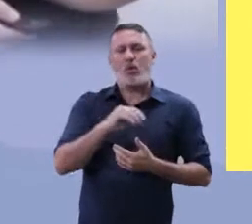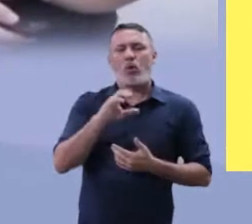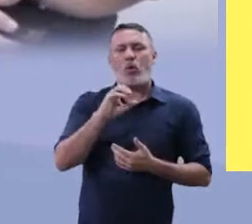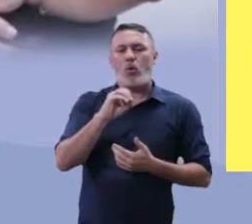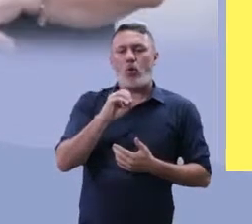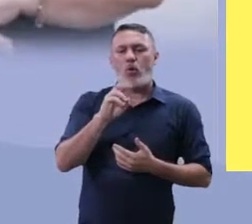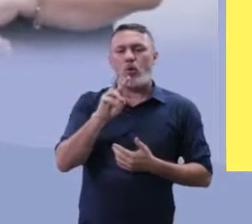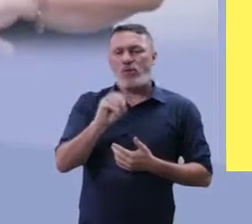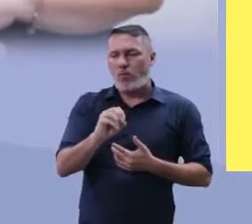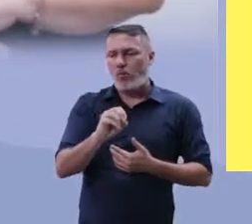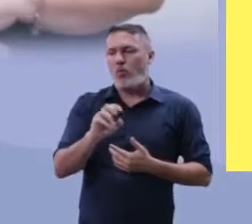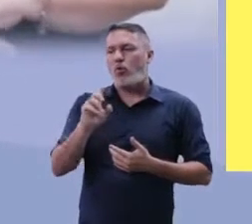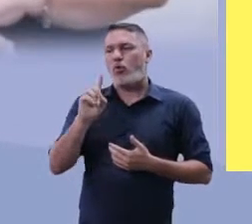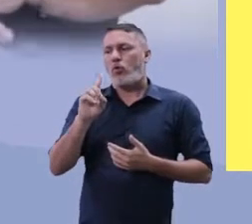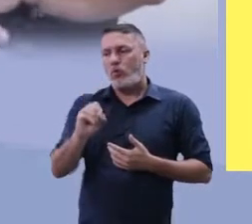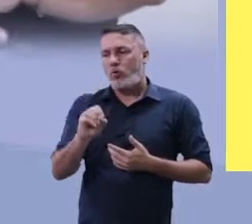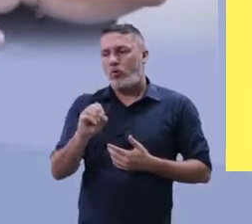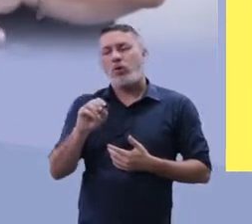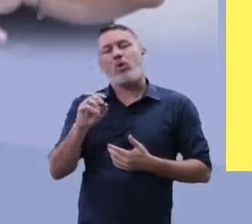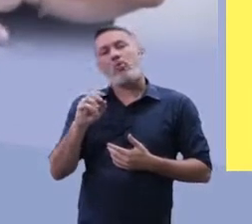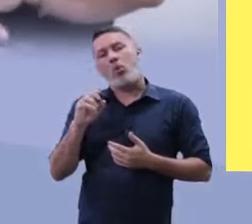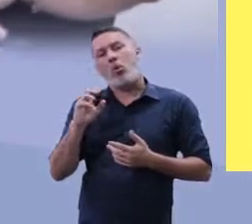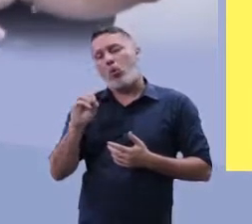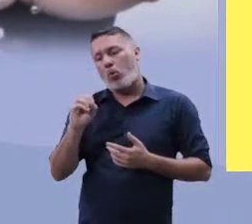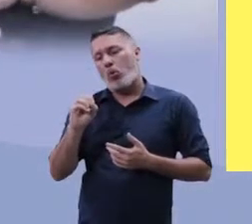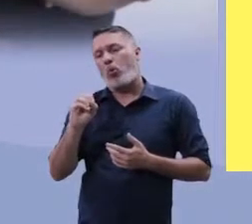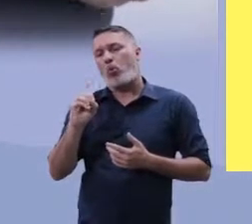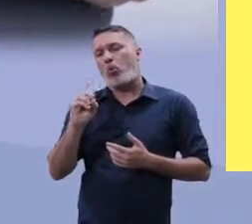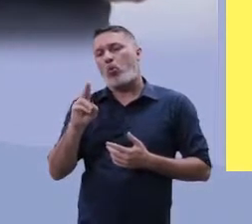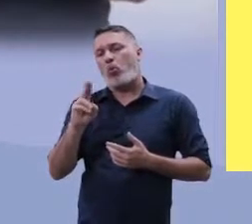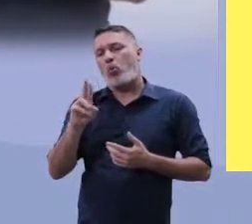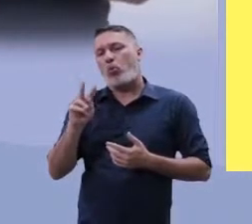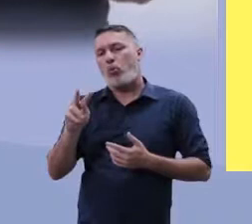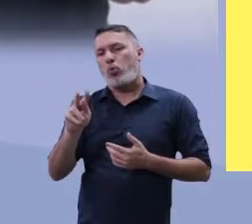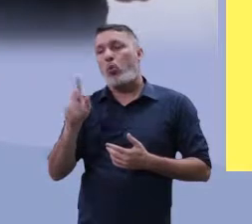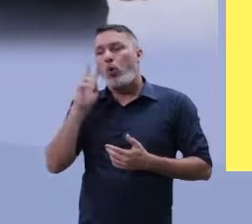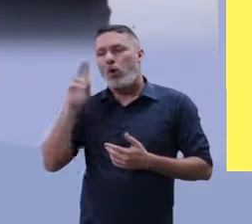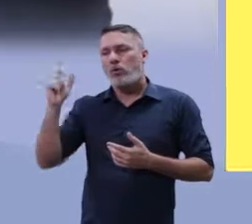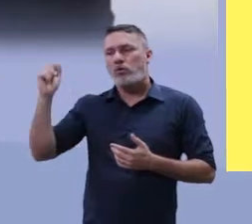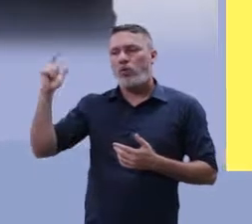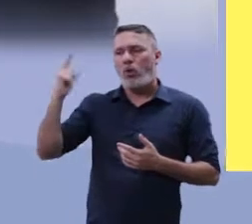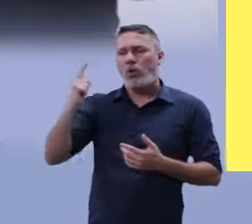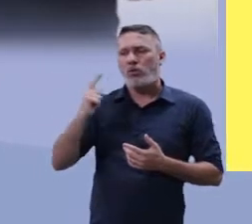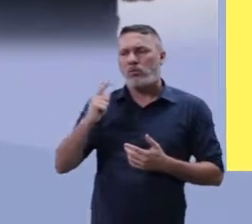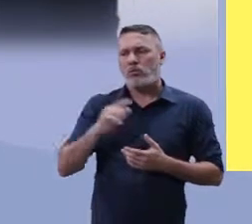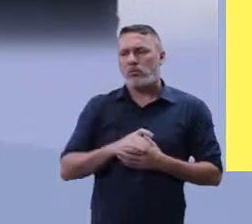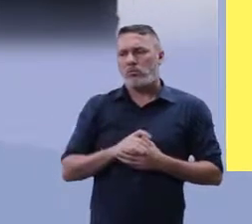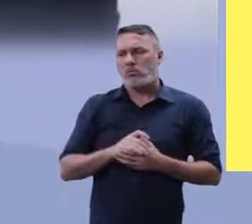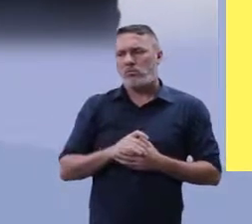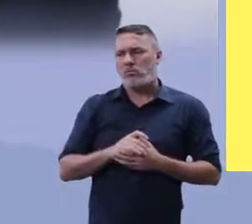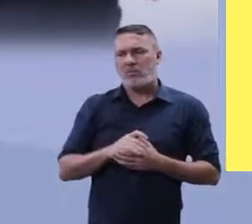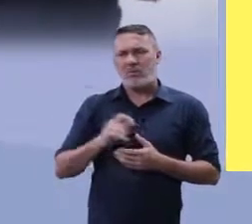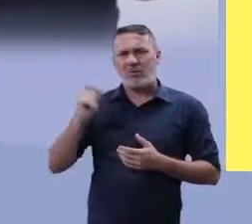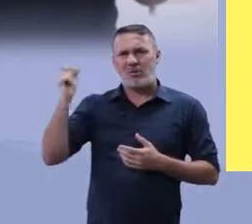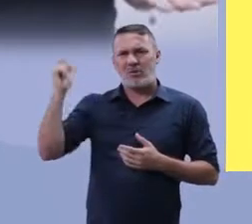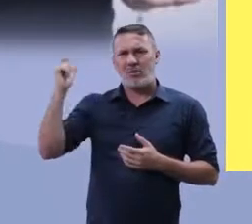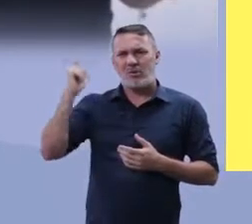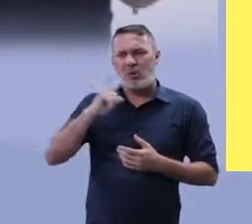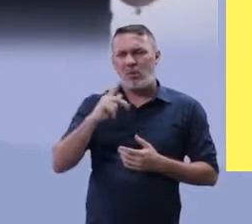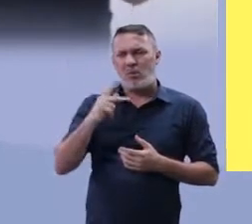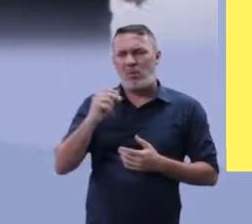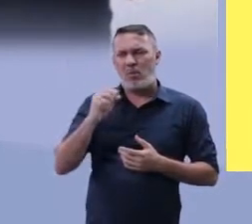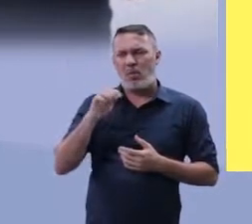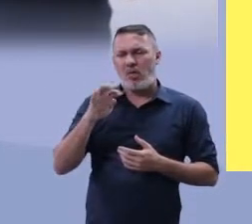obra linda, o ovo de Tarsila do Amaral, sol poente. E aí você olha e diz, mas que sol é